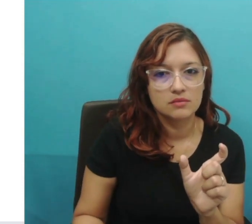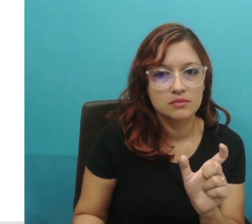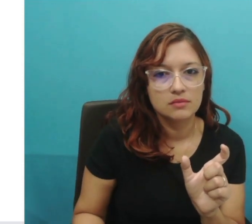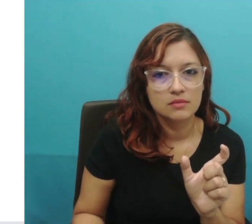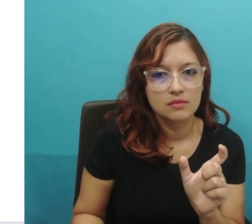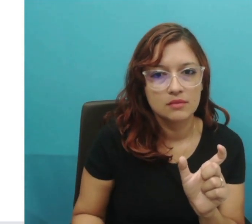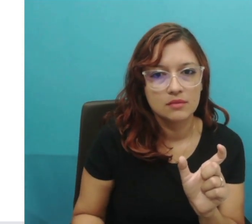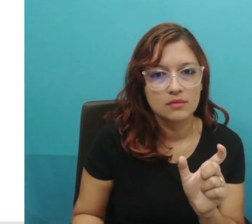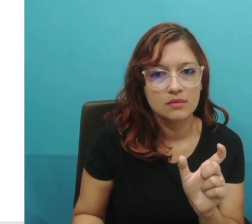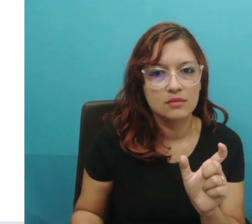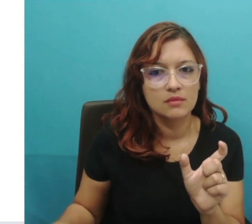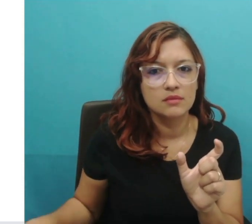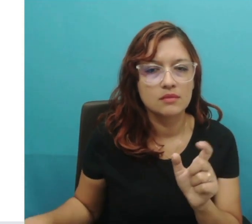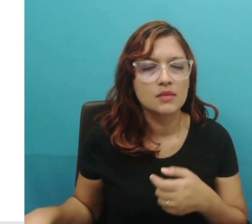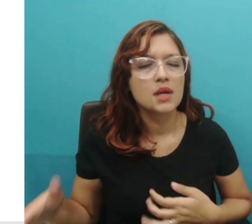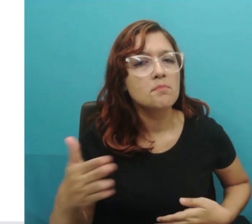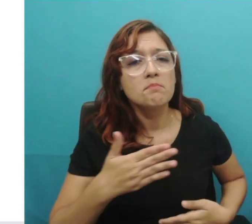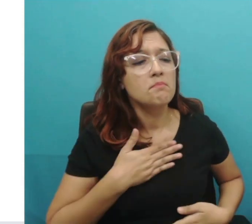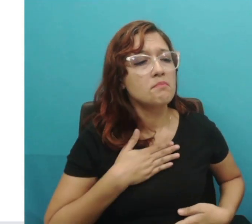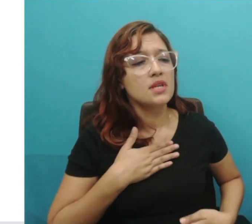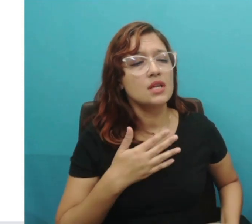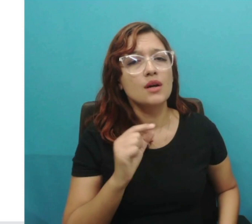Mas a palavra